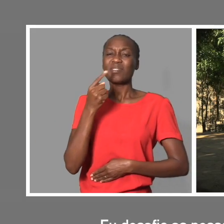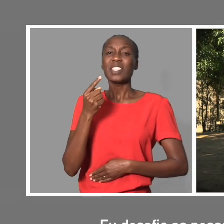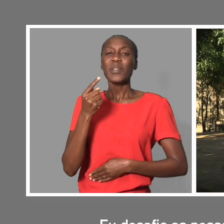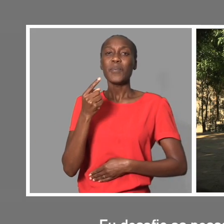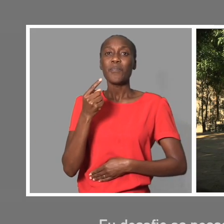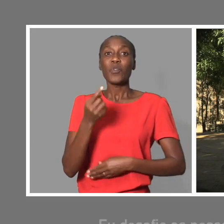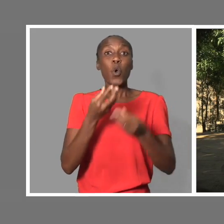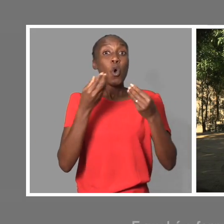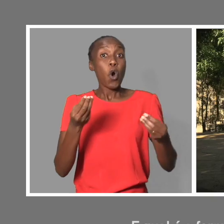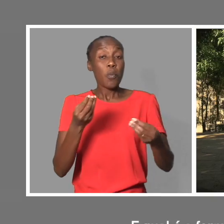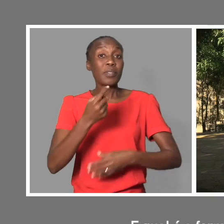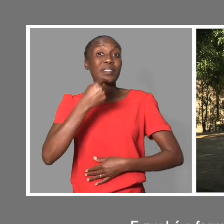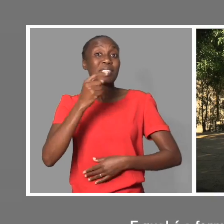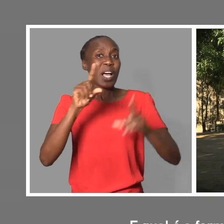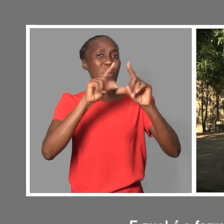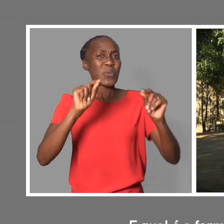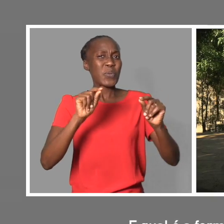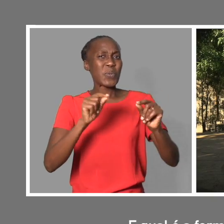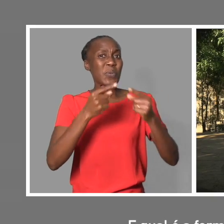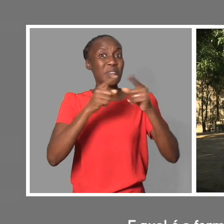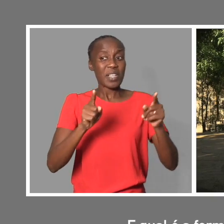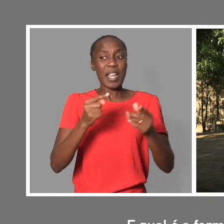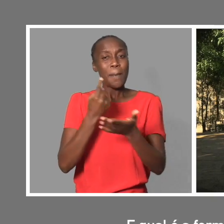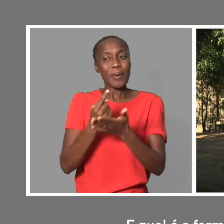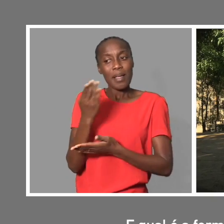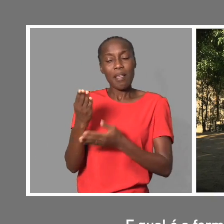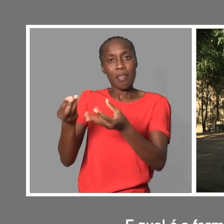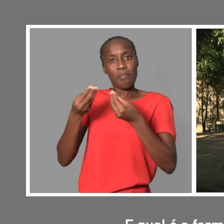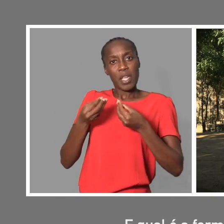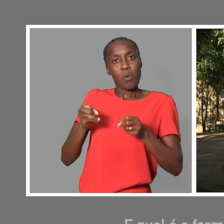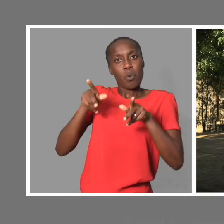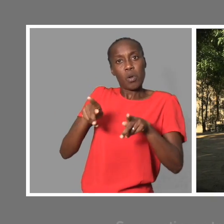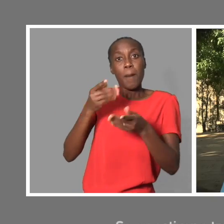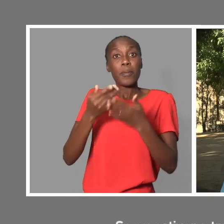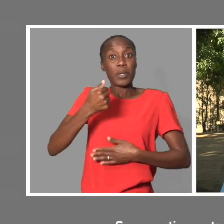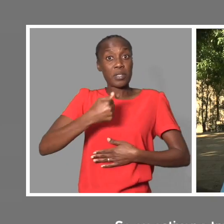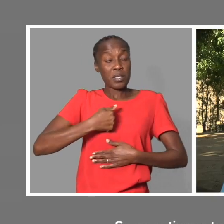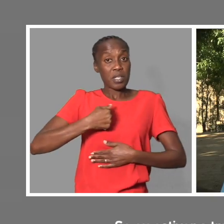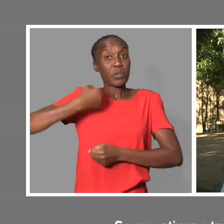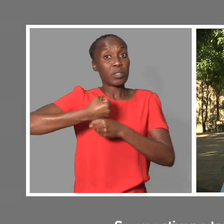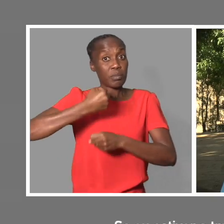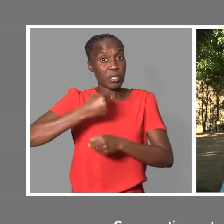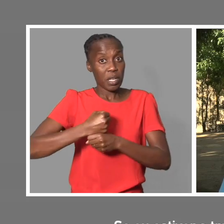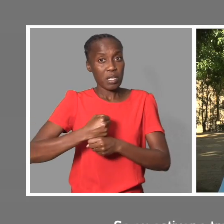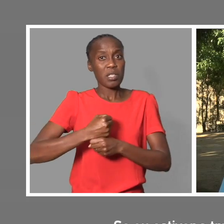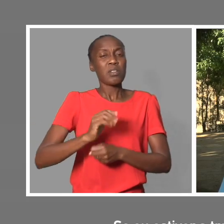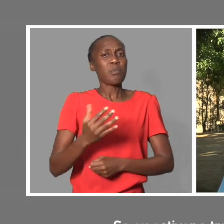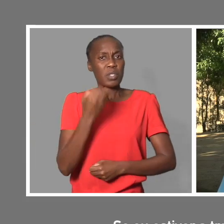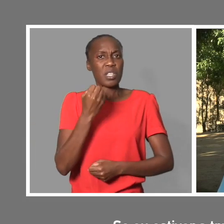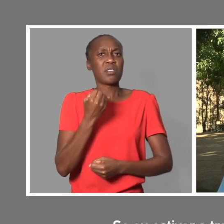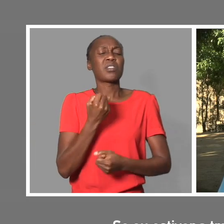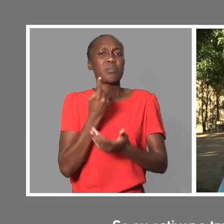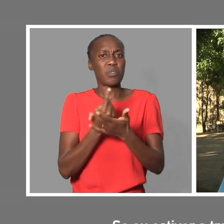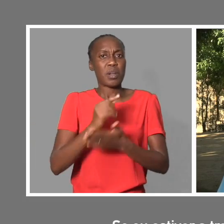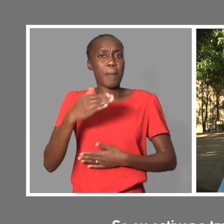-me o contrário. E qual é a forma de me provar o contrário? Me darem uma oportunidade. Porque se eu estiver a trabalhar, estarei a ser útil